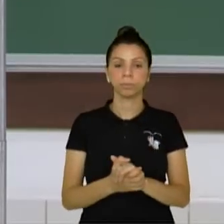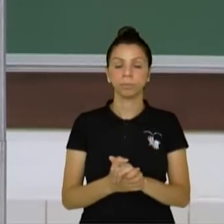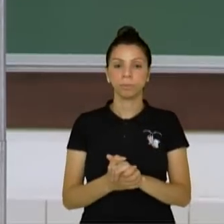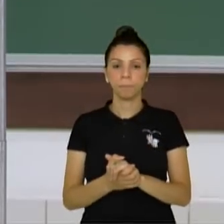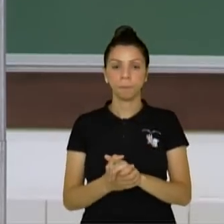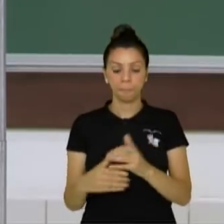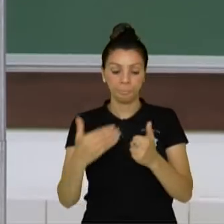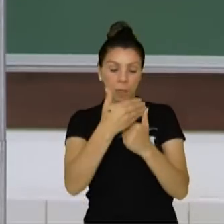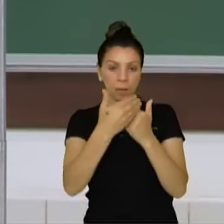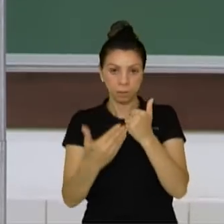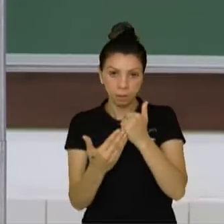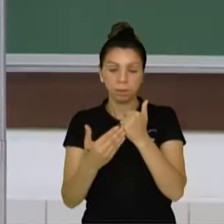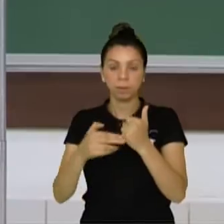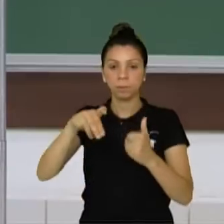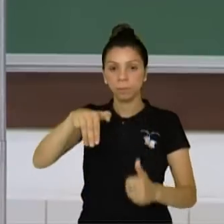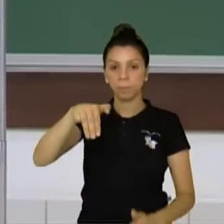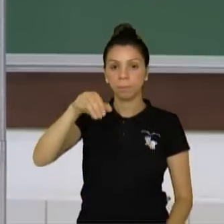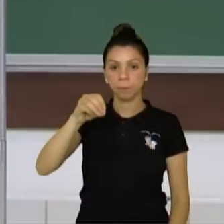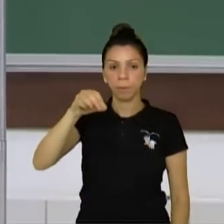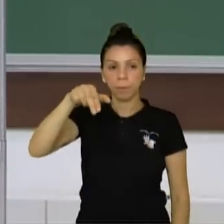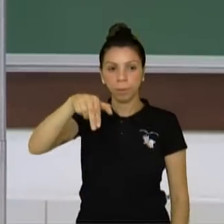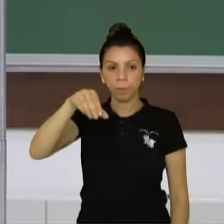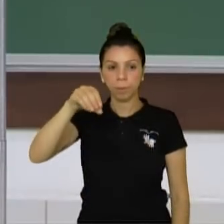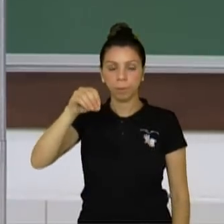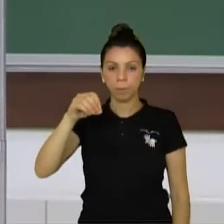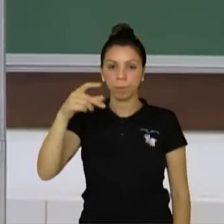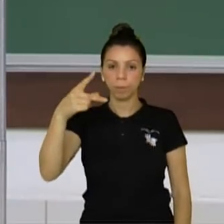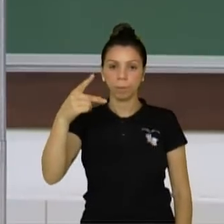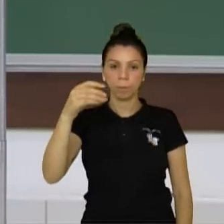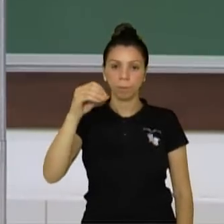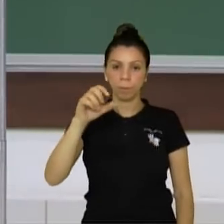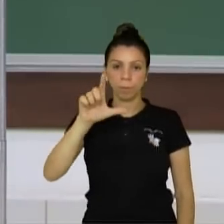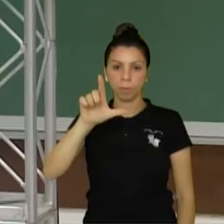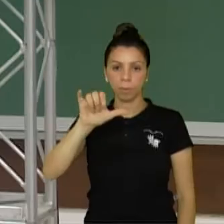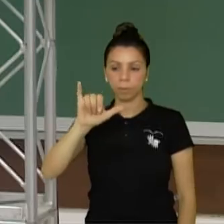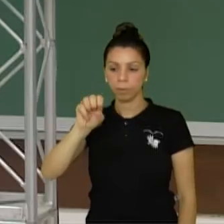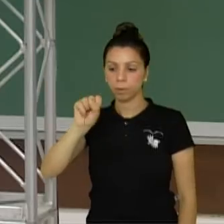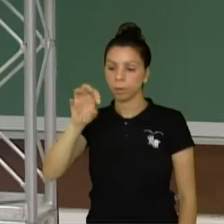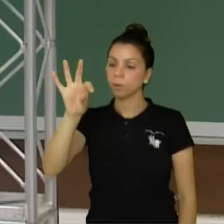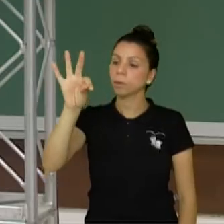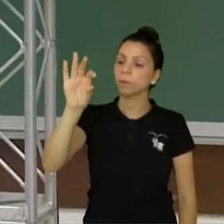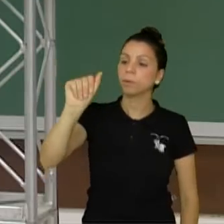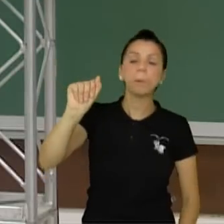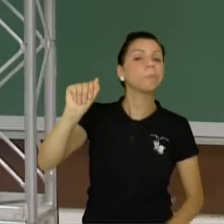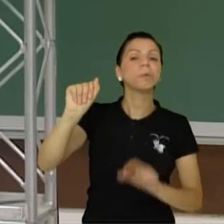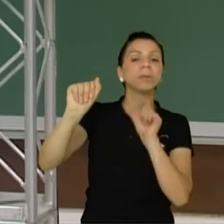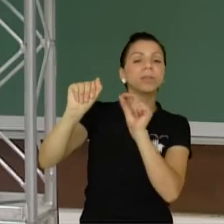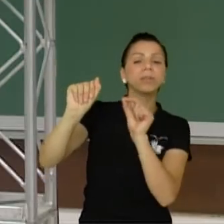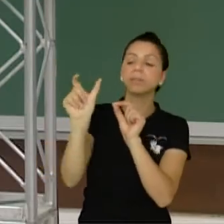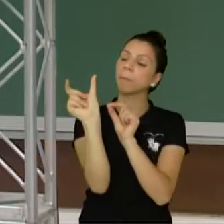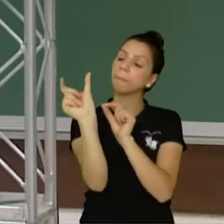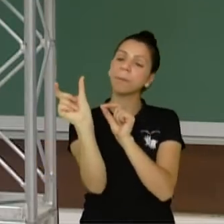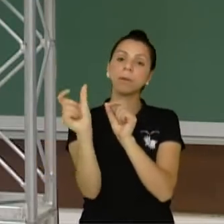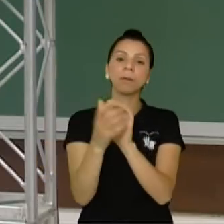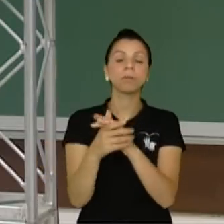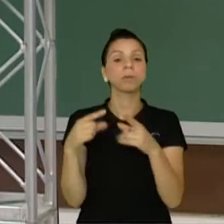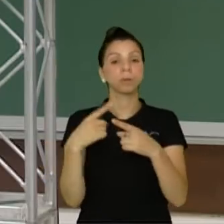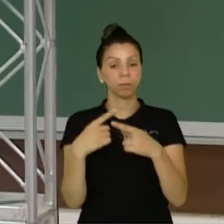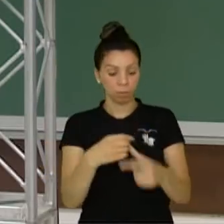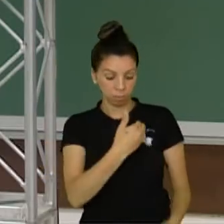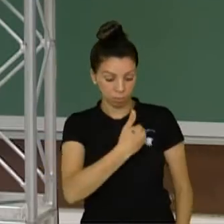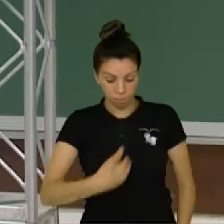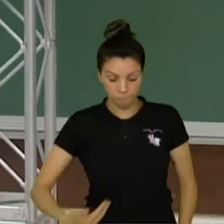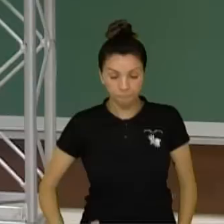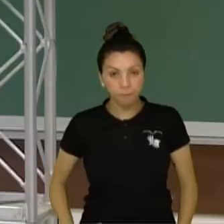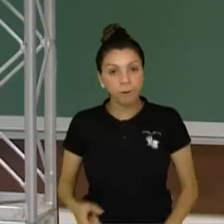Estado monopolista. O que significa isso? Que os governos estavam sendo